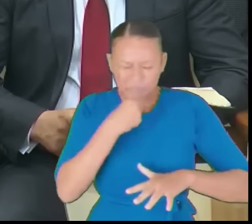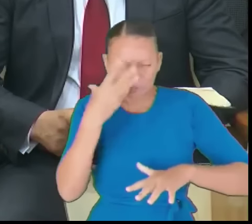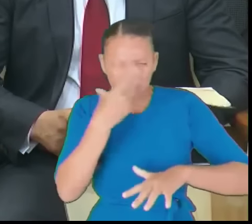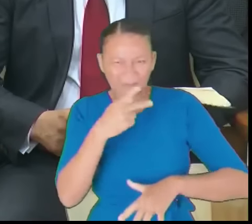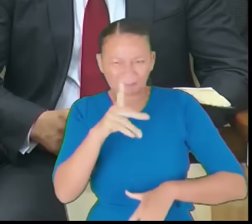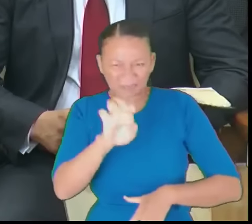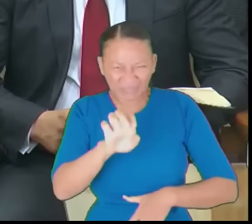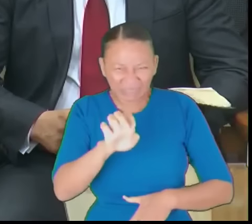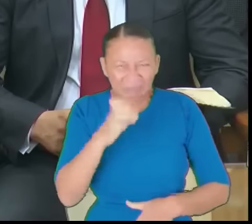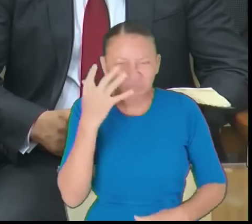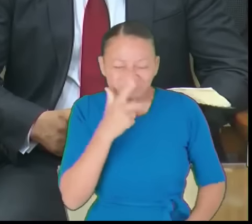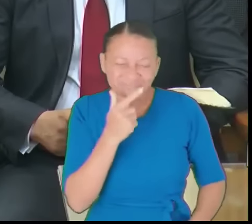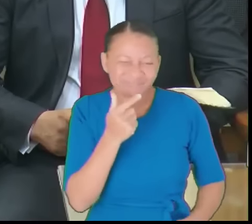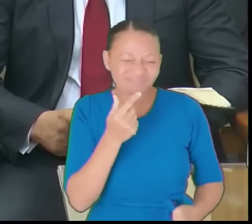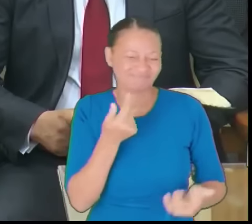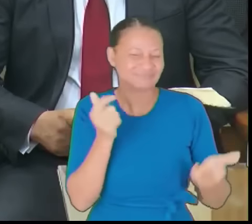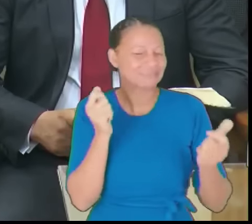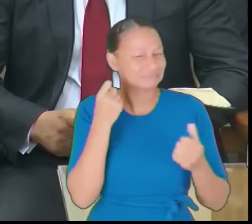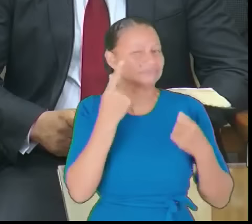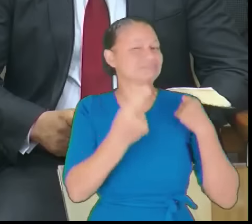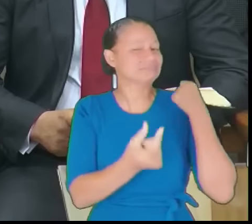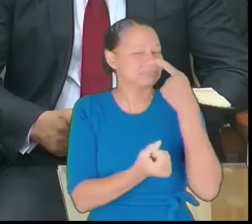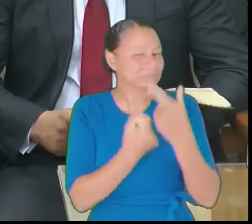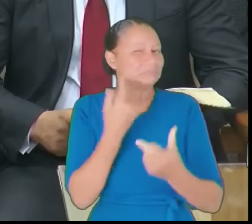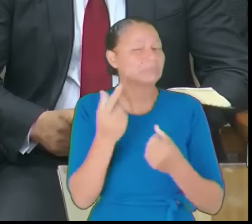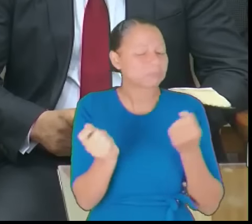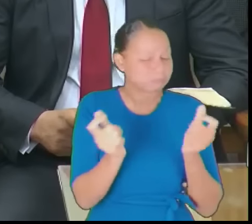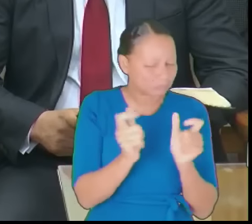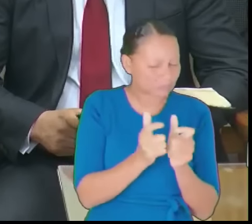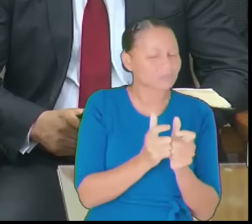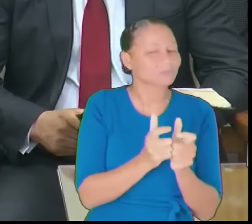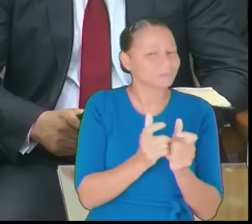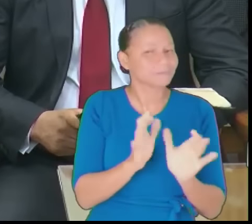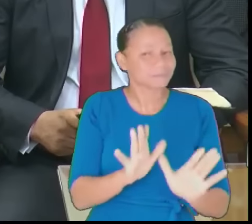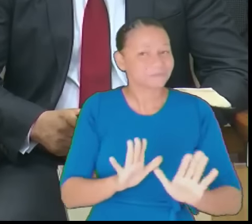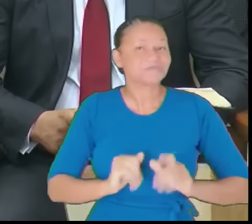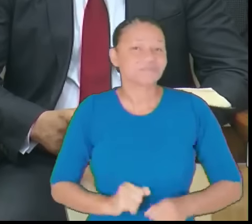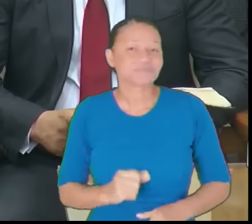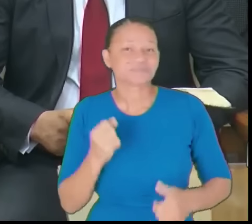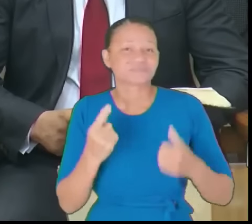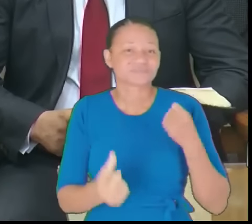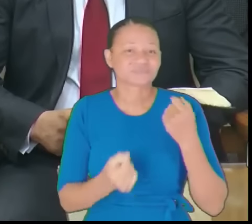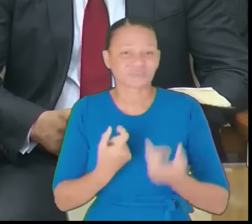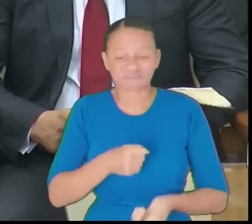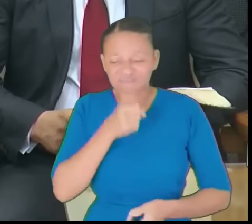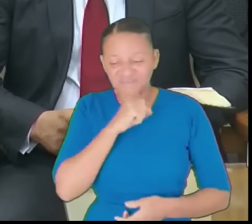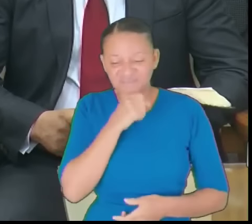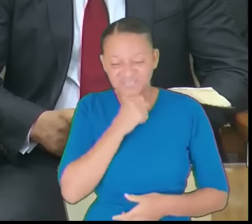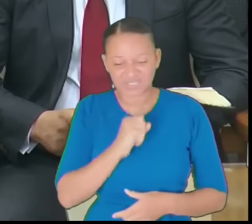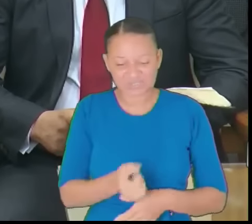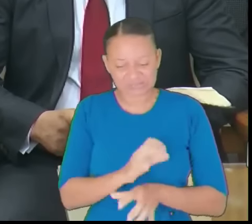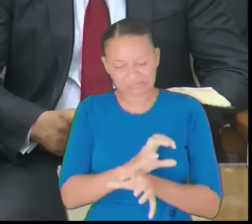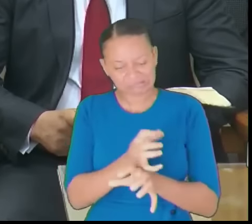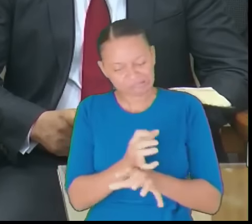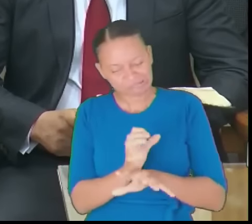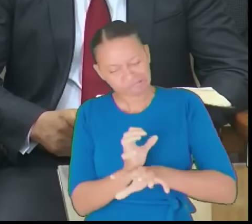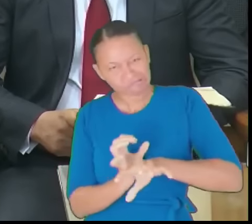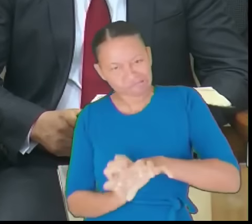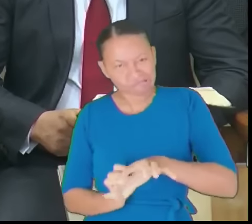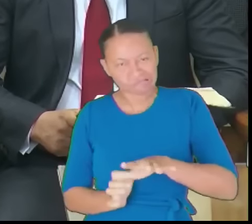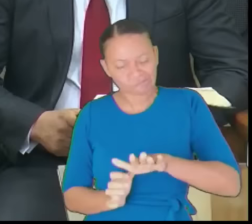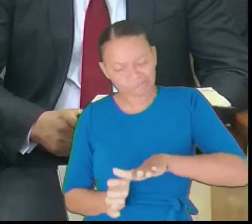pé é bonito. Não é verdade? Dificilmente um pé é bonito. Às vezes, quando vai ficando velho, o osso vai entronchando assim, glória a Jesus.